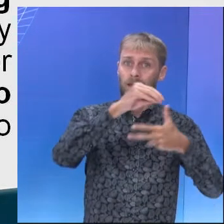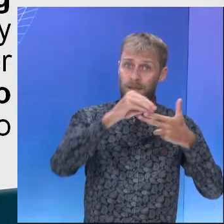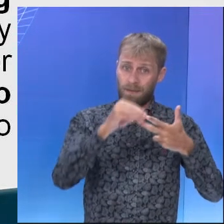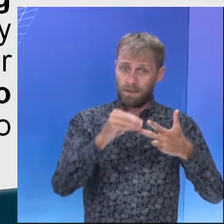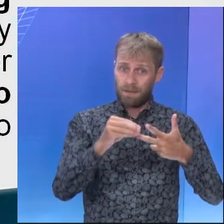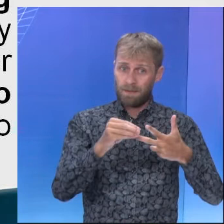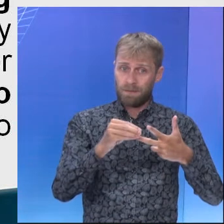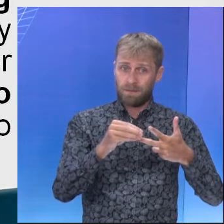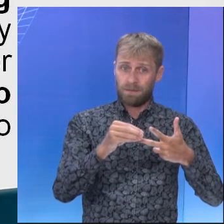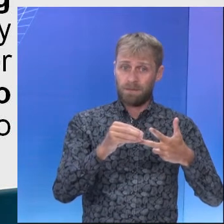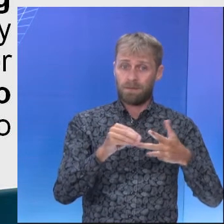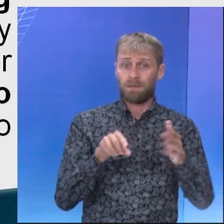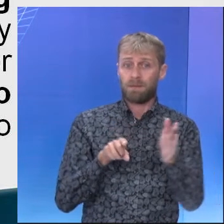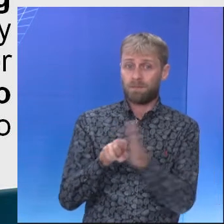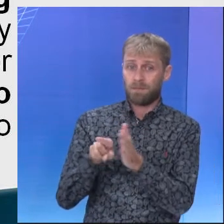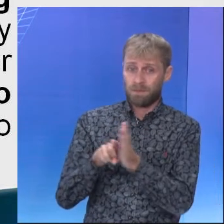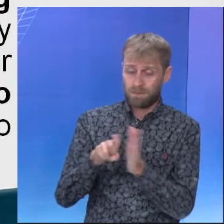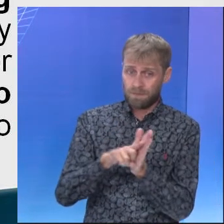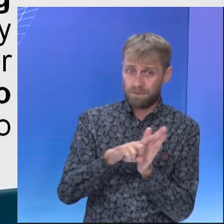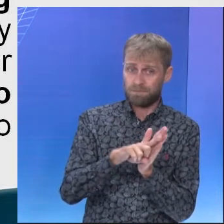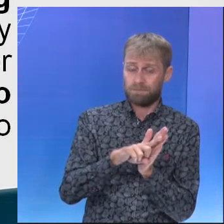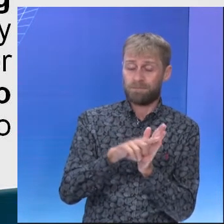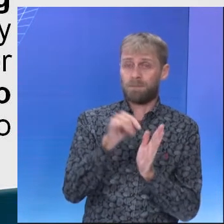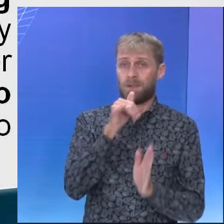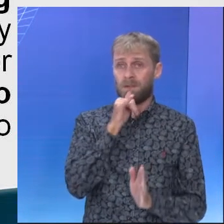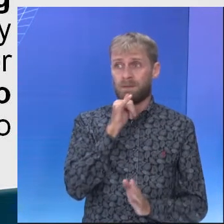agora? Nós temos uma questão aqui